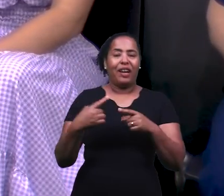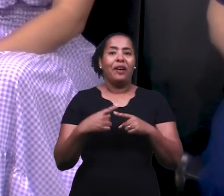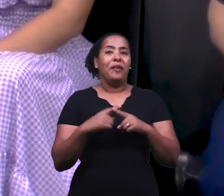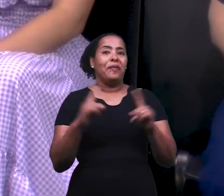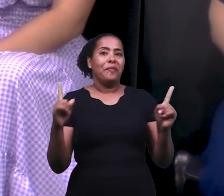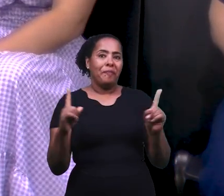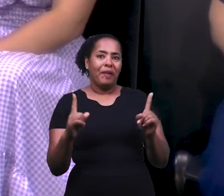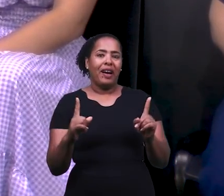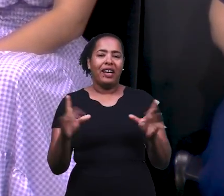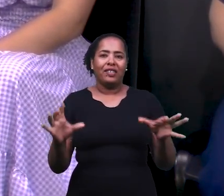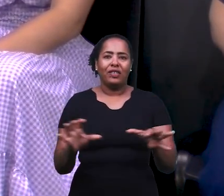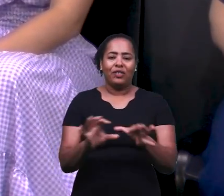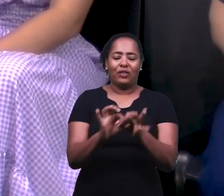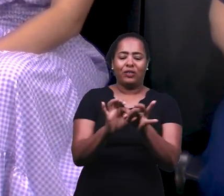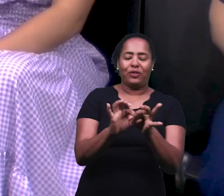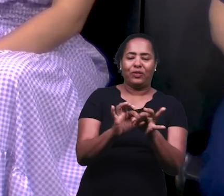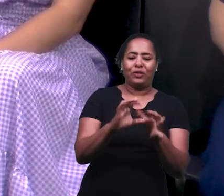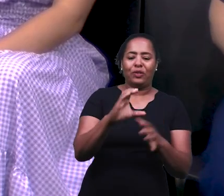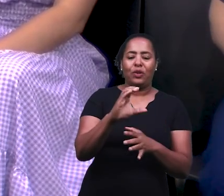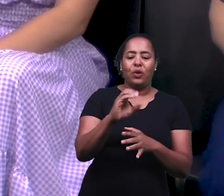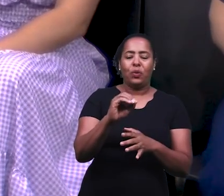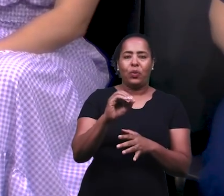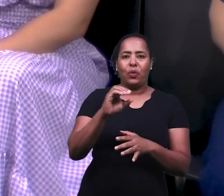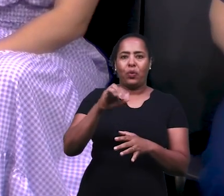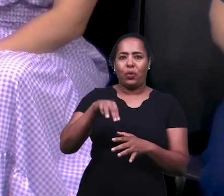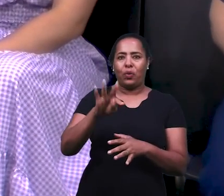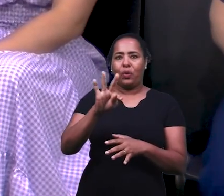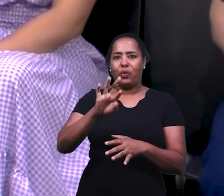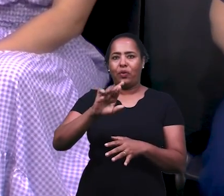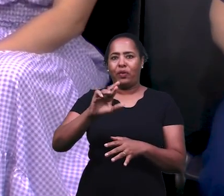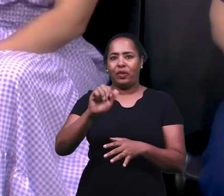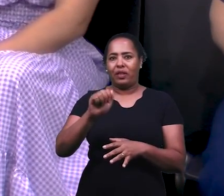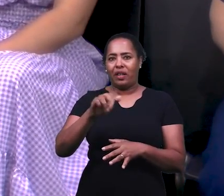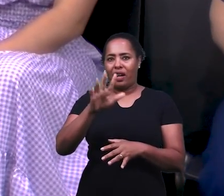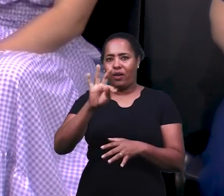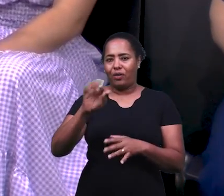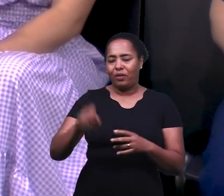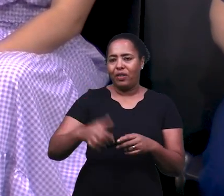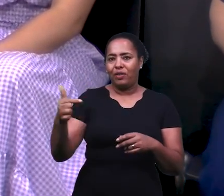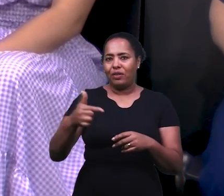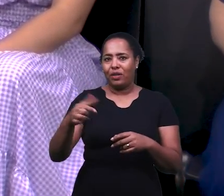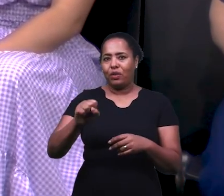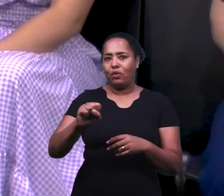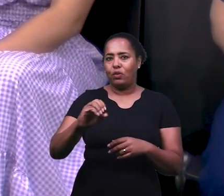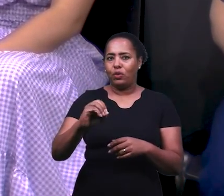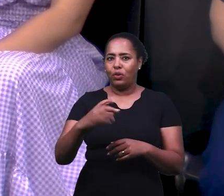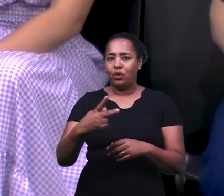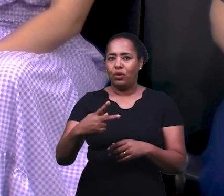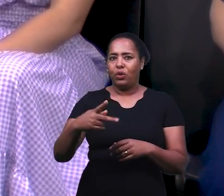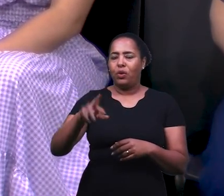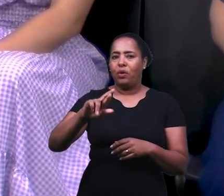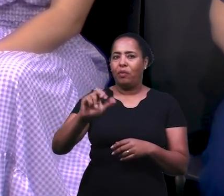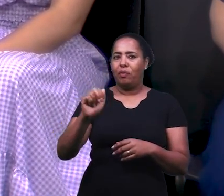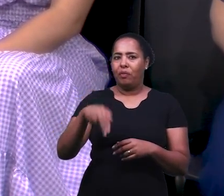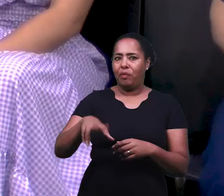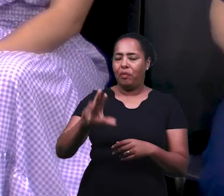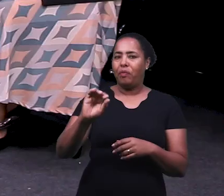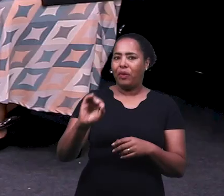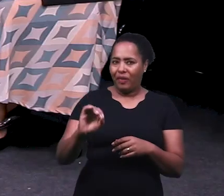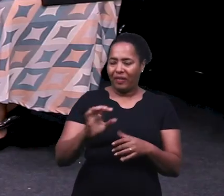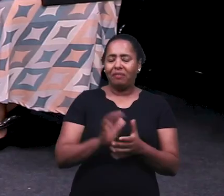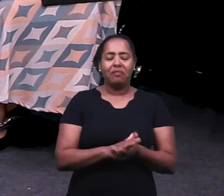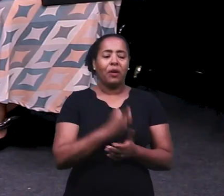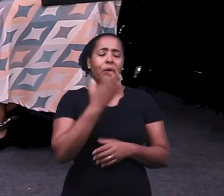forma técnica ela explicar. Tá combinado. Mas eu caso ali entre o contralto, o segundo soprano e os arranjos que ela